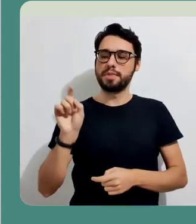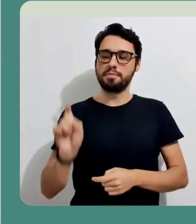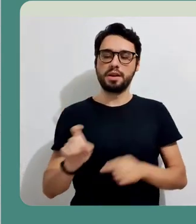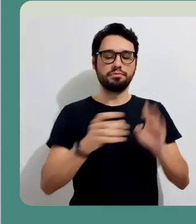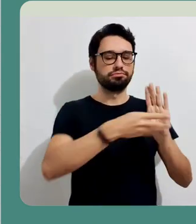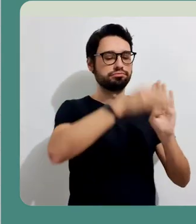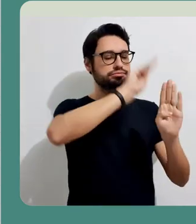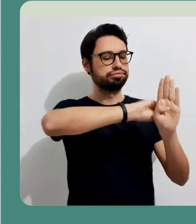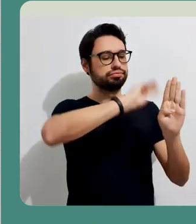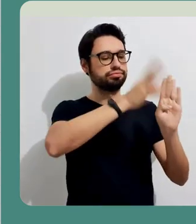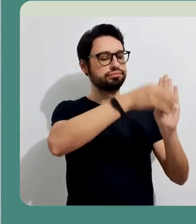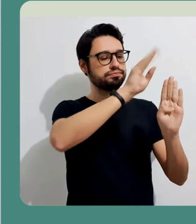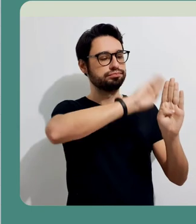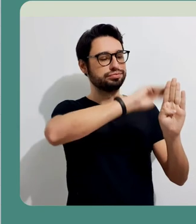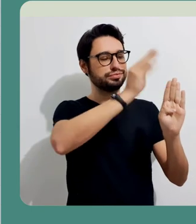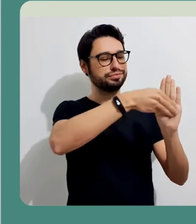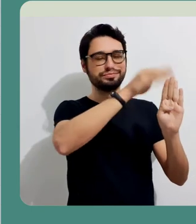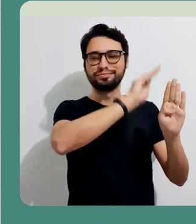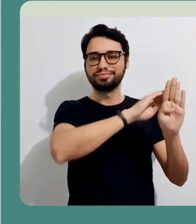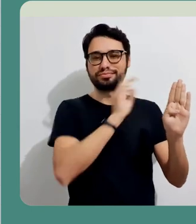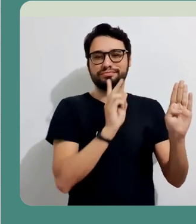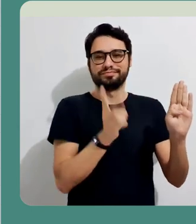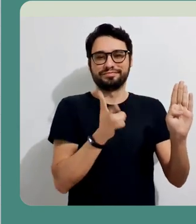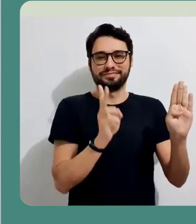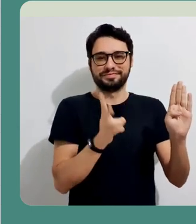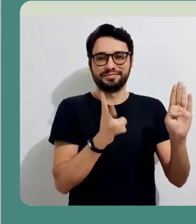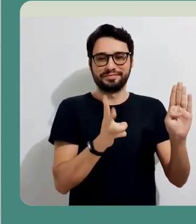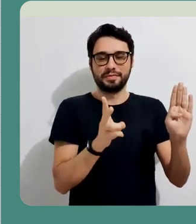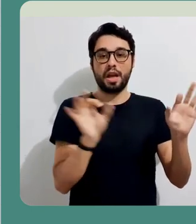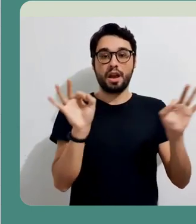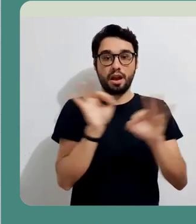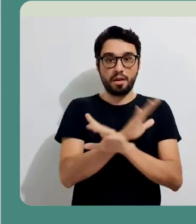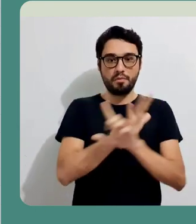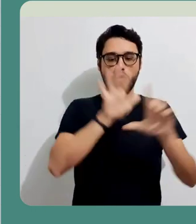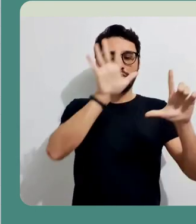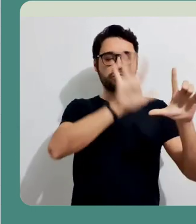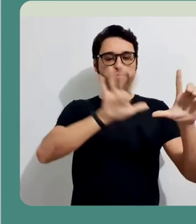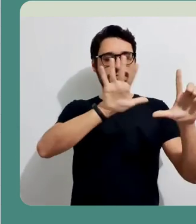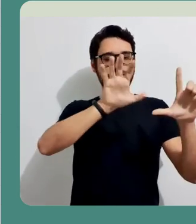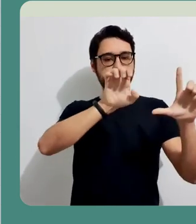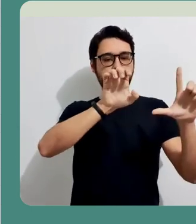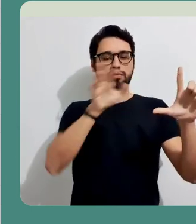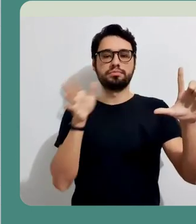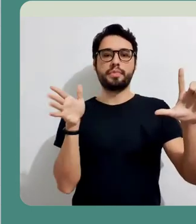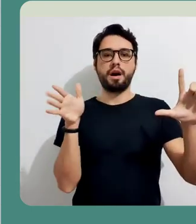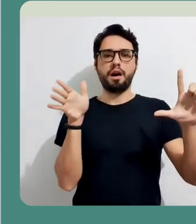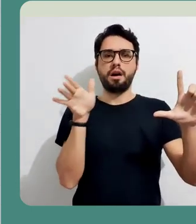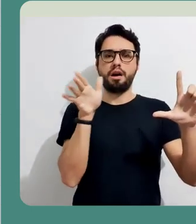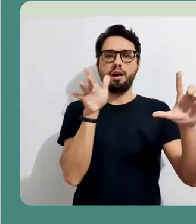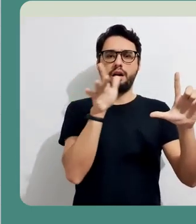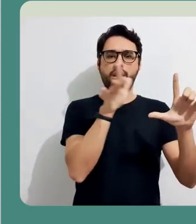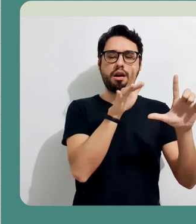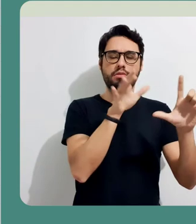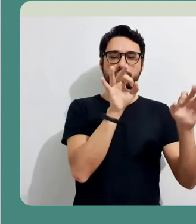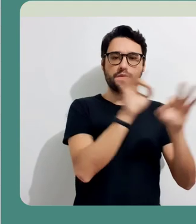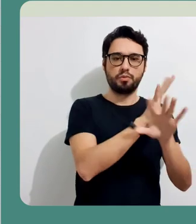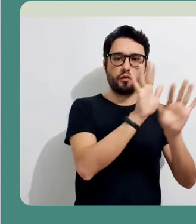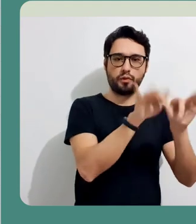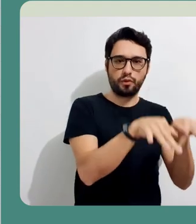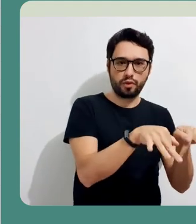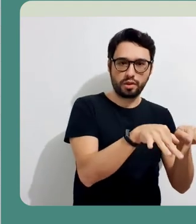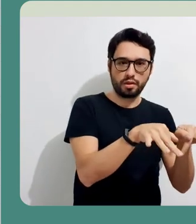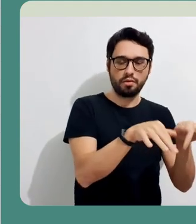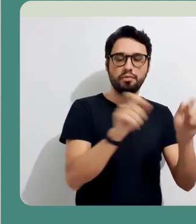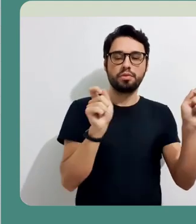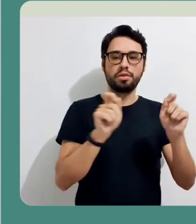de aprendizagem utilizando Este quadro virtual então finalizado aqui a sua vídeo aula quando você